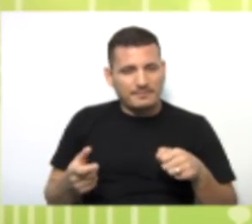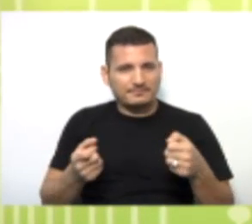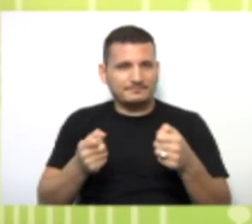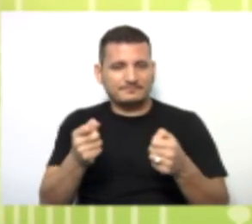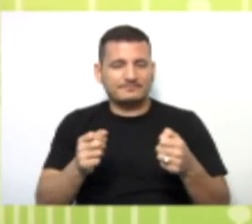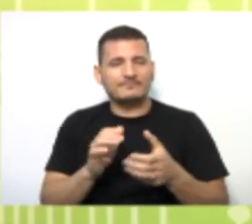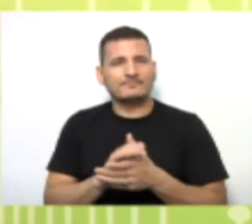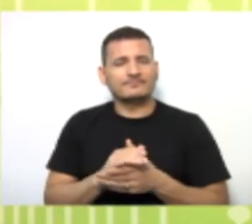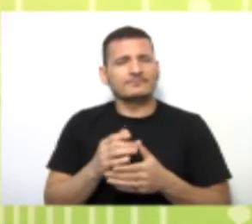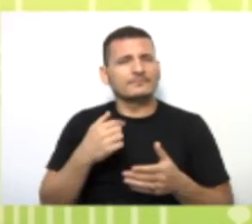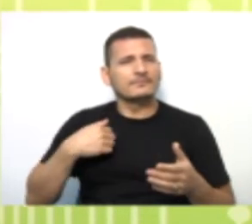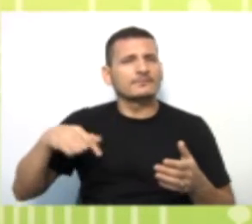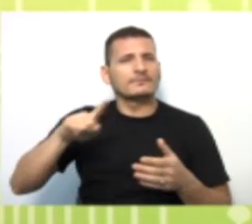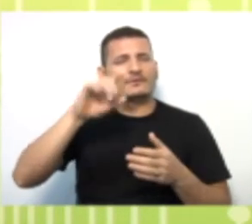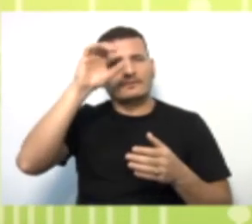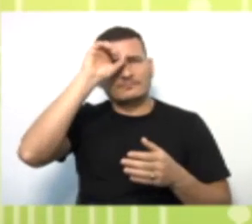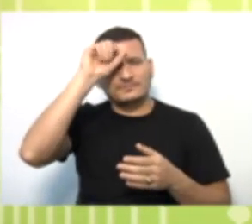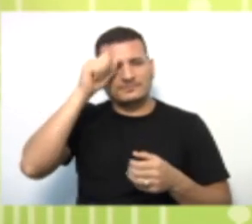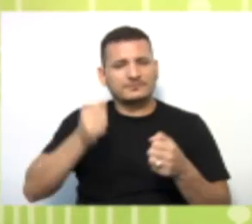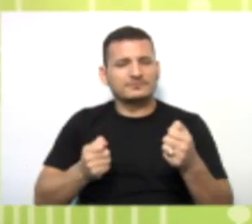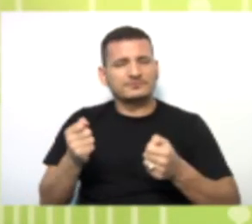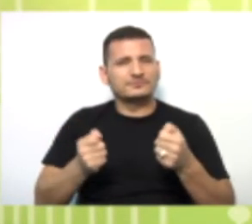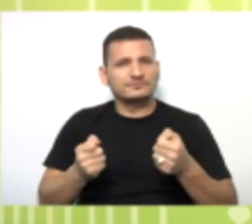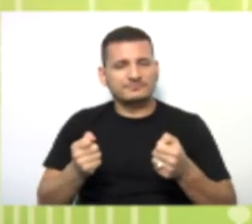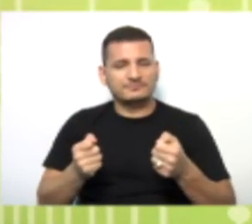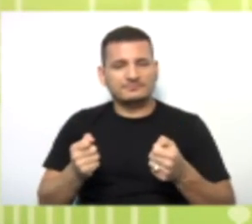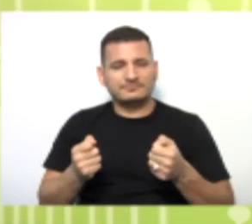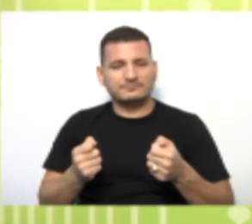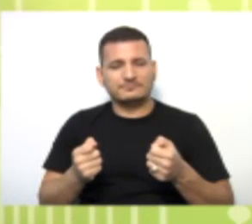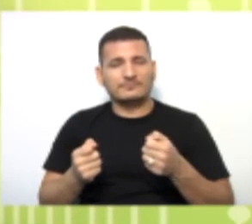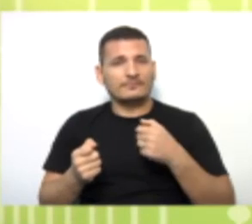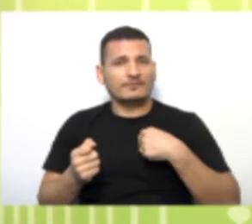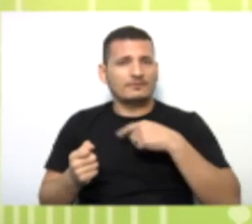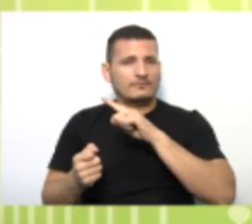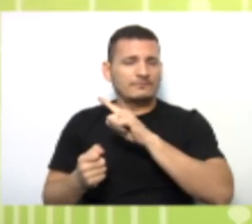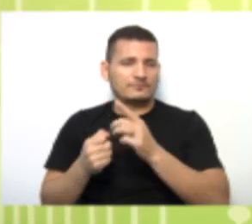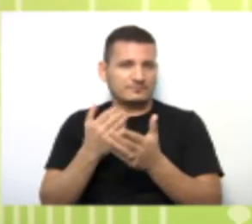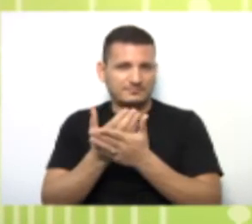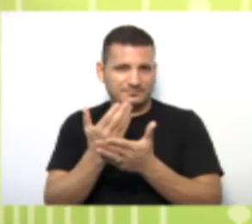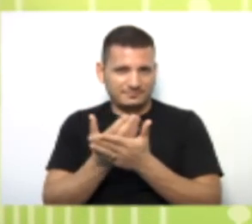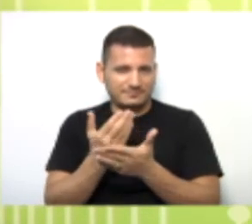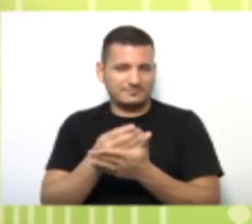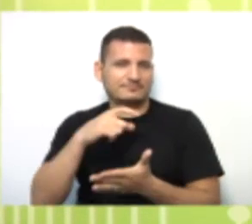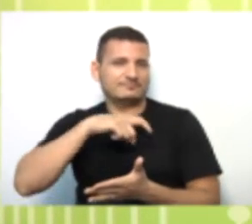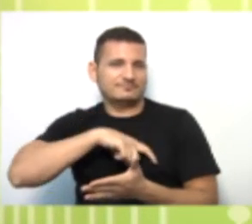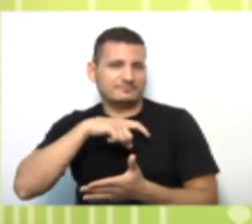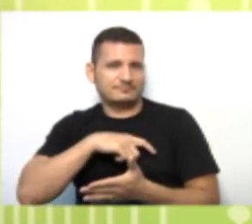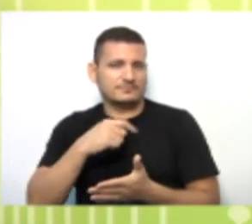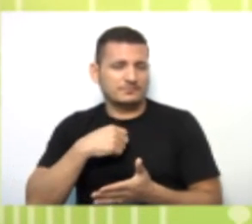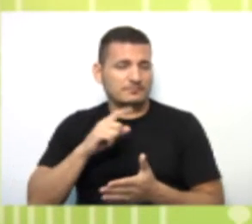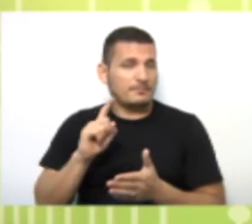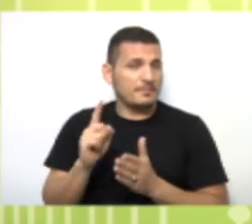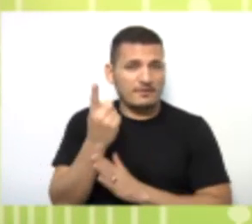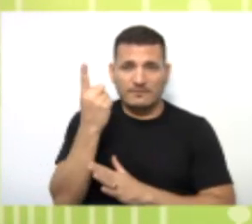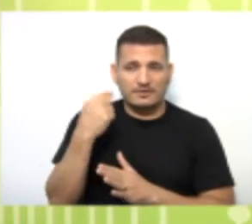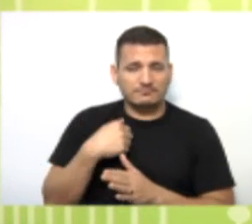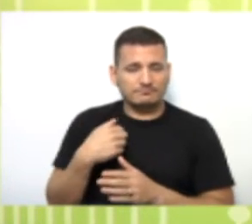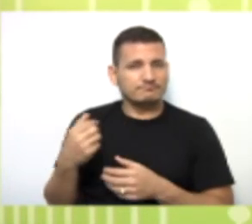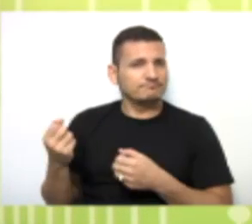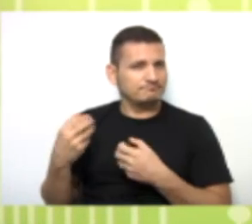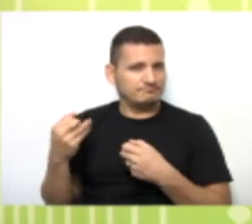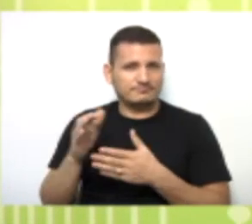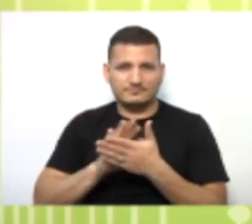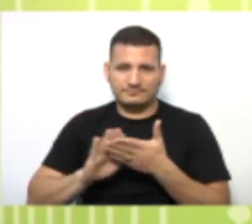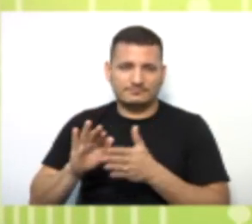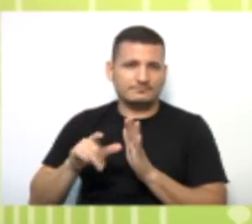gente está aprendendo a dirigir, falando aqui a hora de mim, quando eu fui para a autoescola, aprendi a dirigir a primeira vez, ninguém tinha me ensinado nada, foi a maior